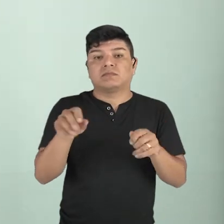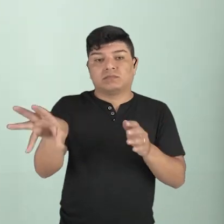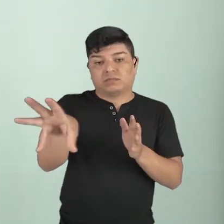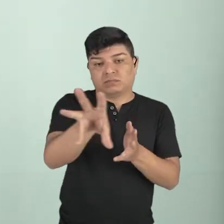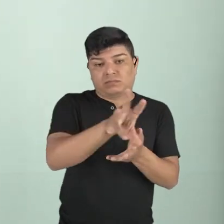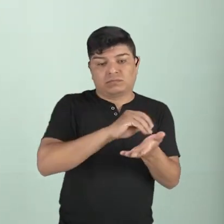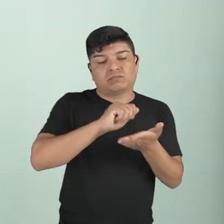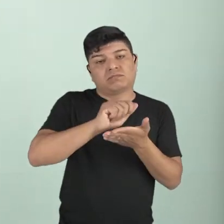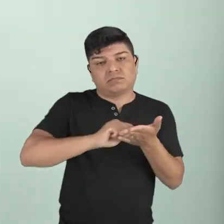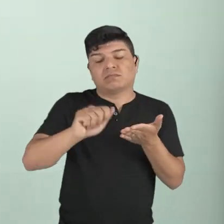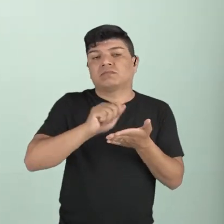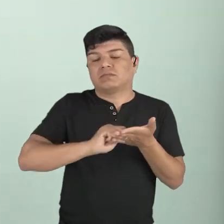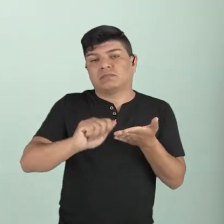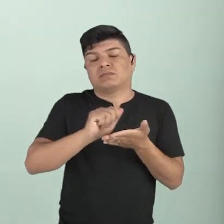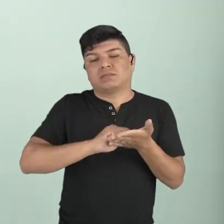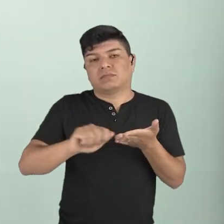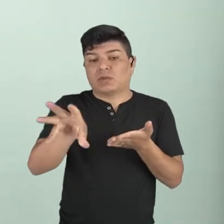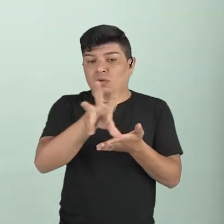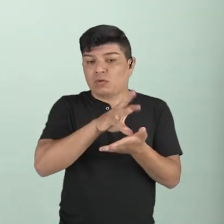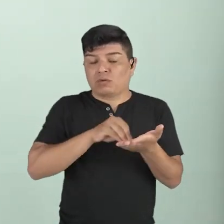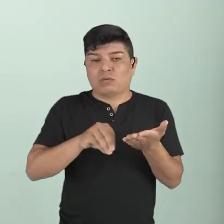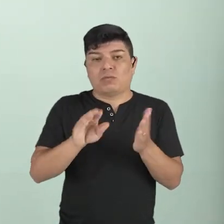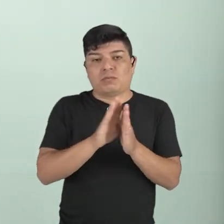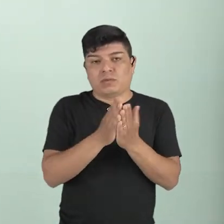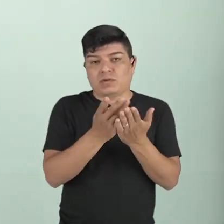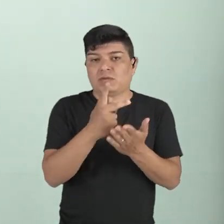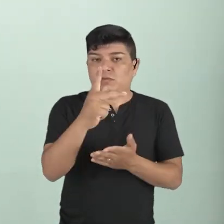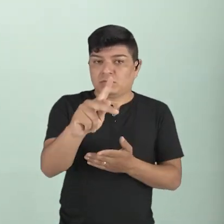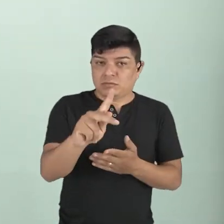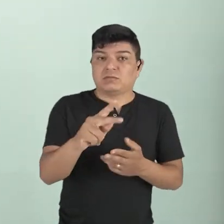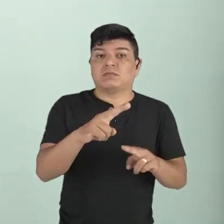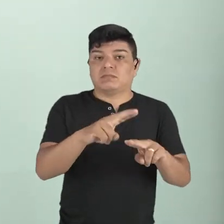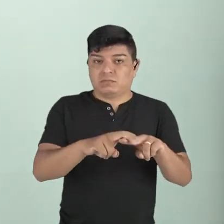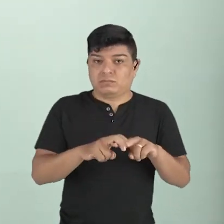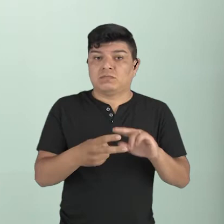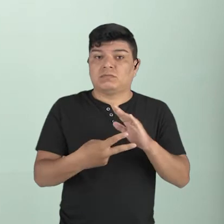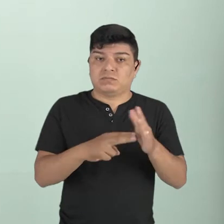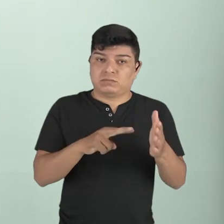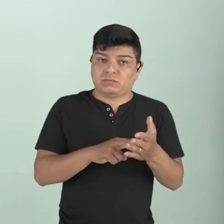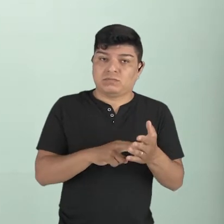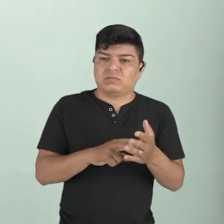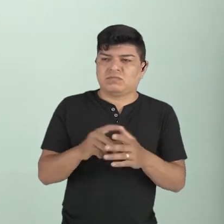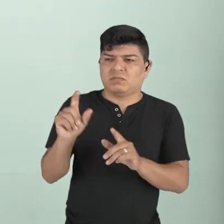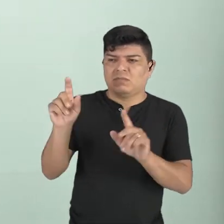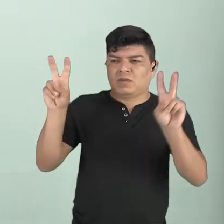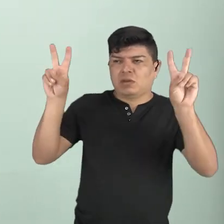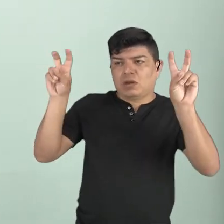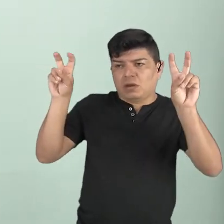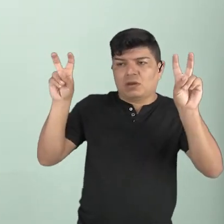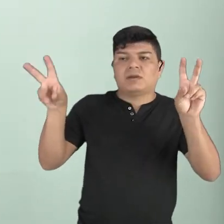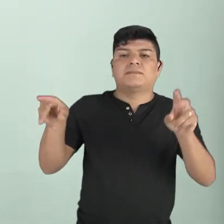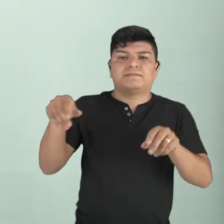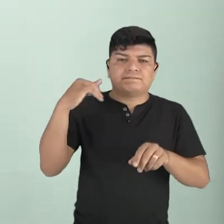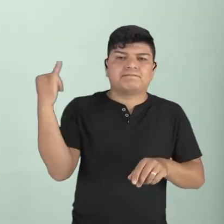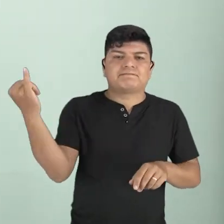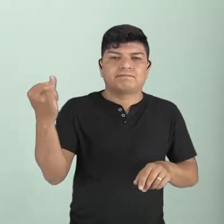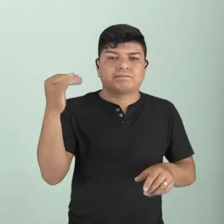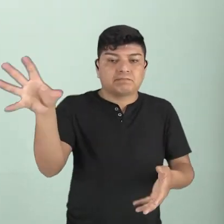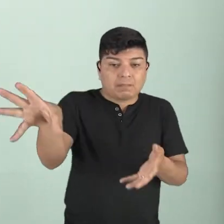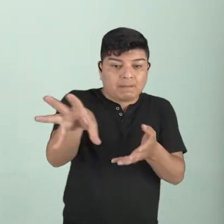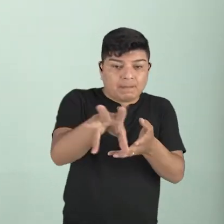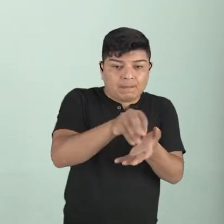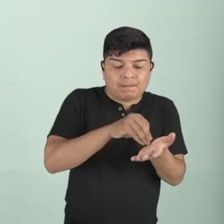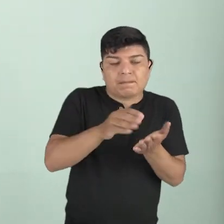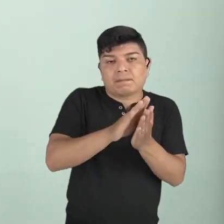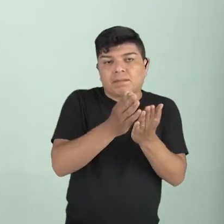transcrever, apenas copiar no seu caderno. Isso é fichar. Você pega ali o conteúdo, isso é importante. Peguei e coloquei